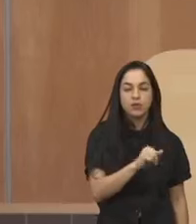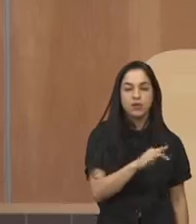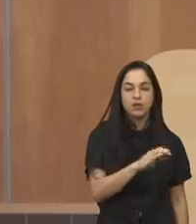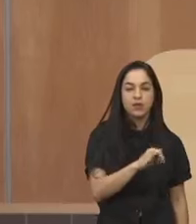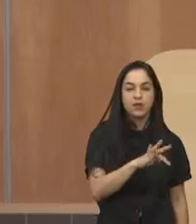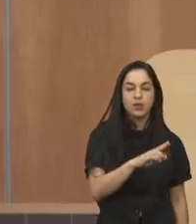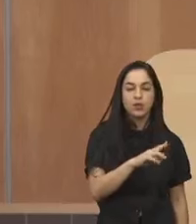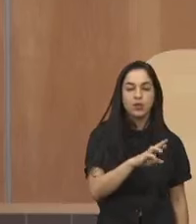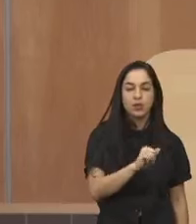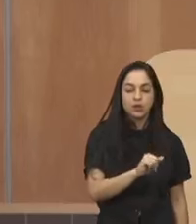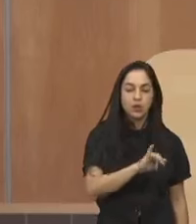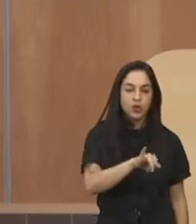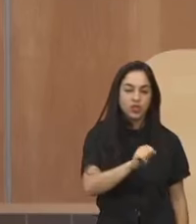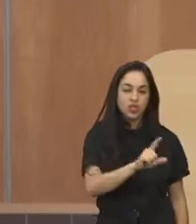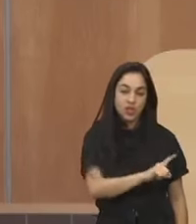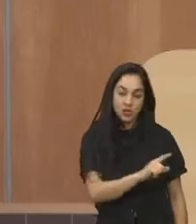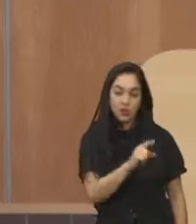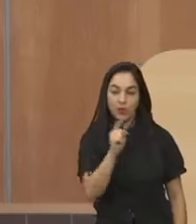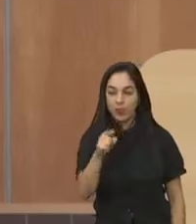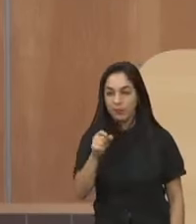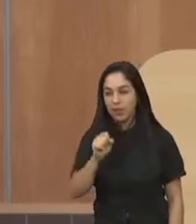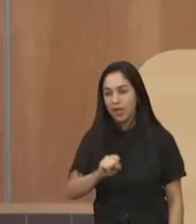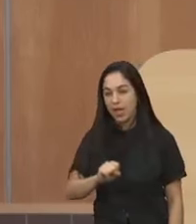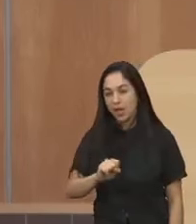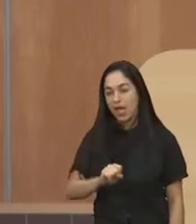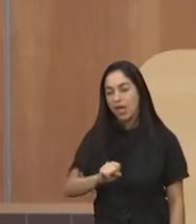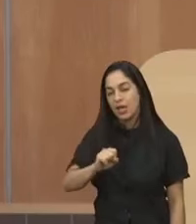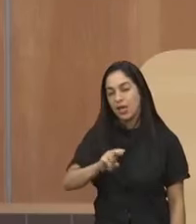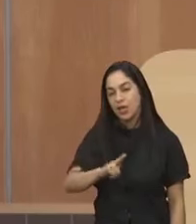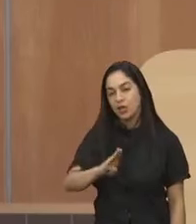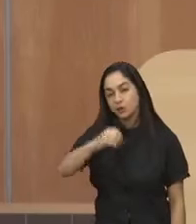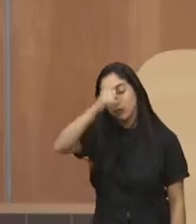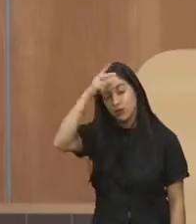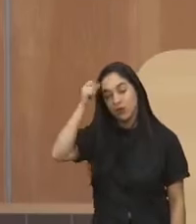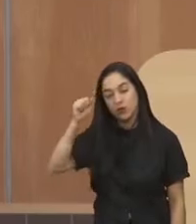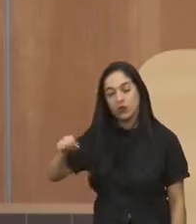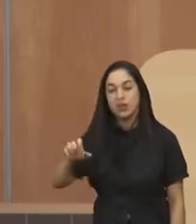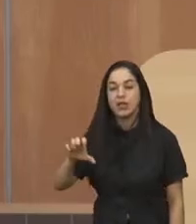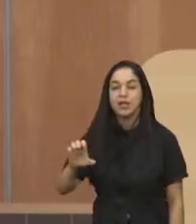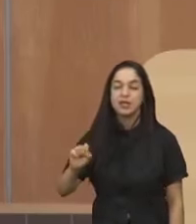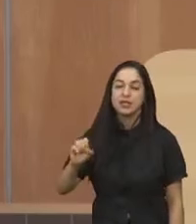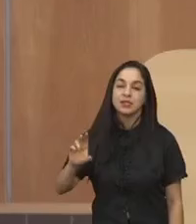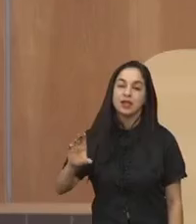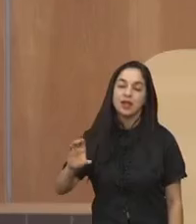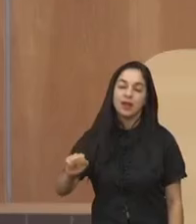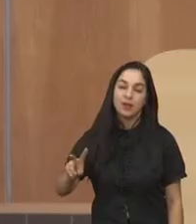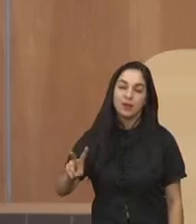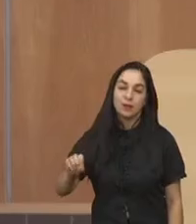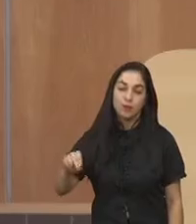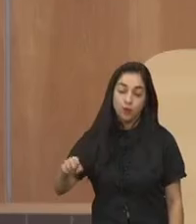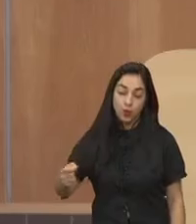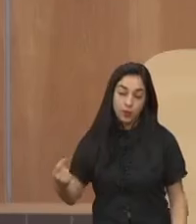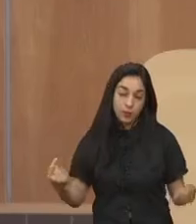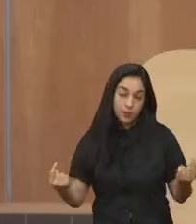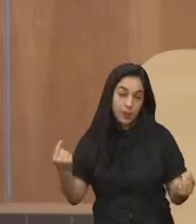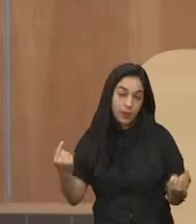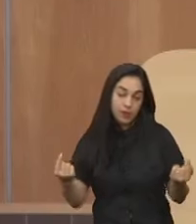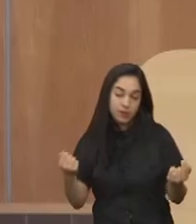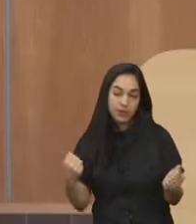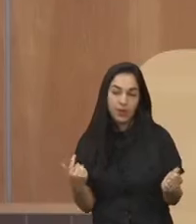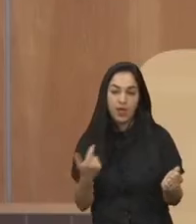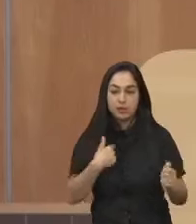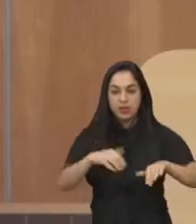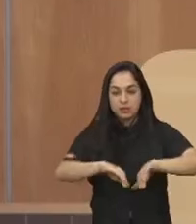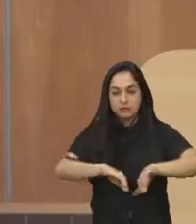e da subprefeitura da Geraldo Scavone. E aí eu quero fazer aqui já uma questão regimental, Felipe, que como a gente está desmembrando